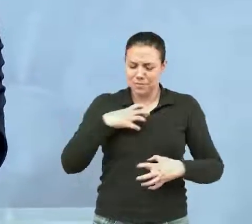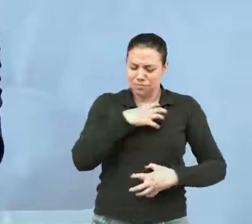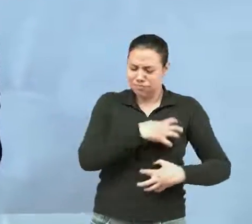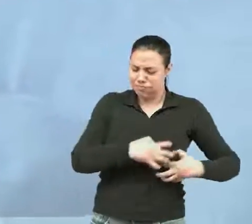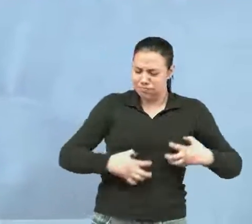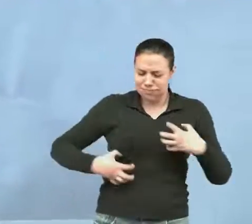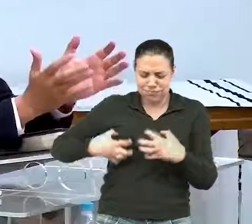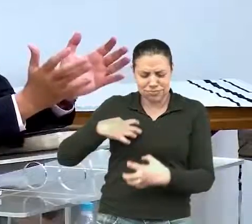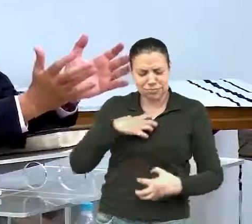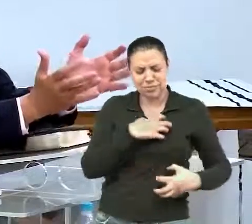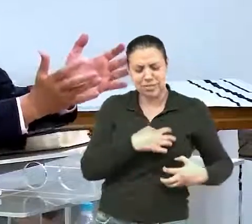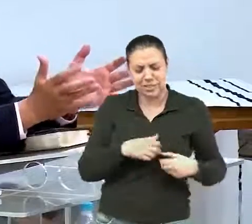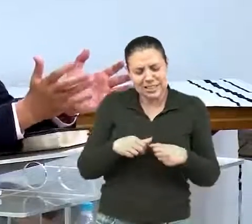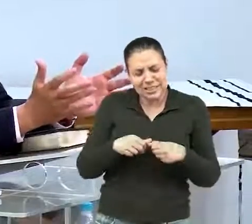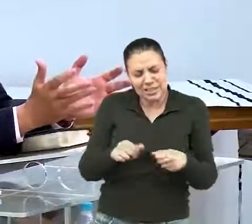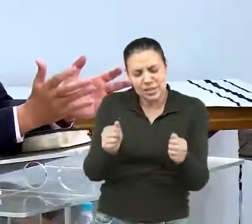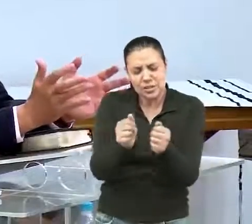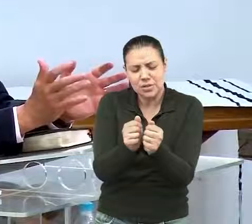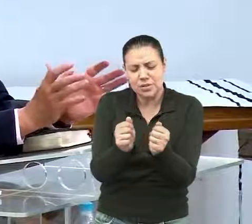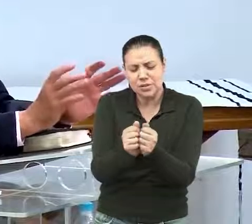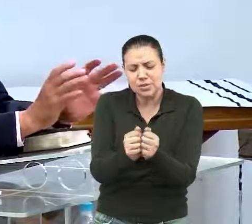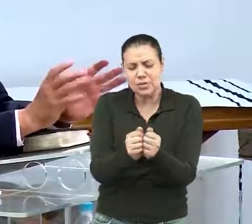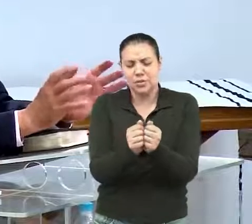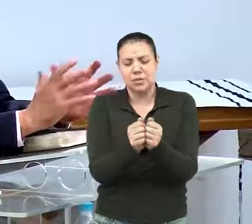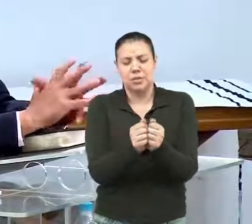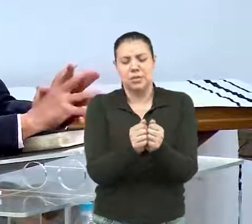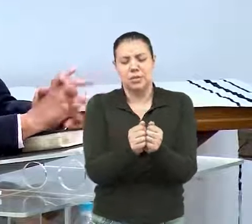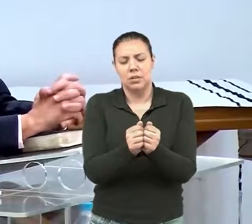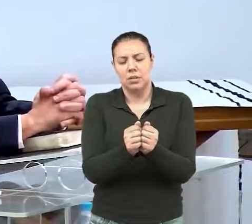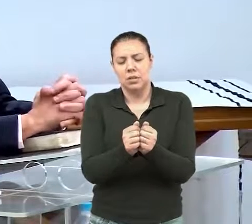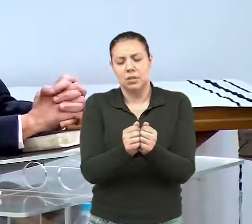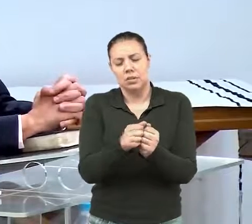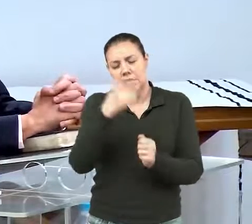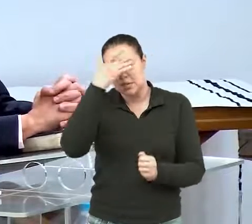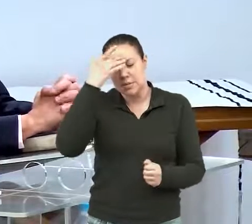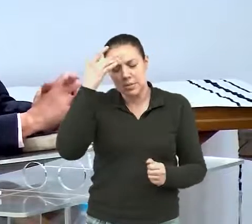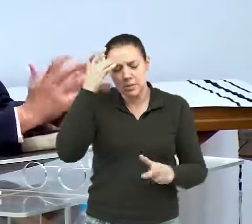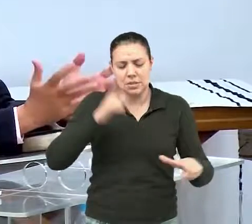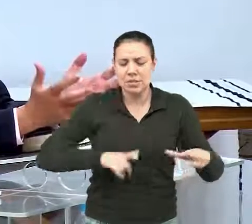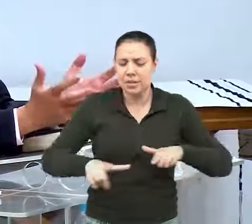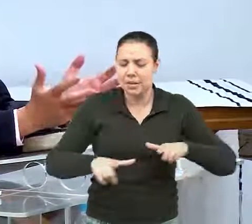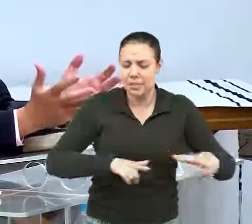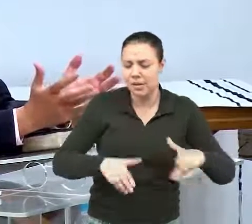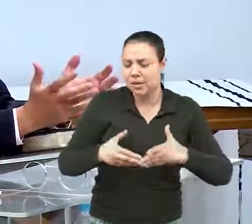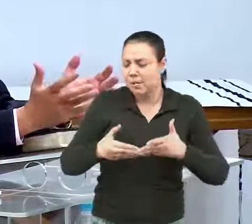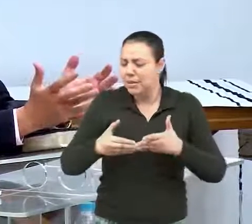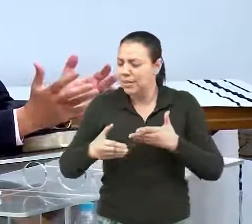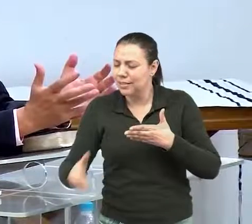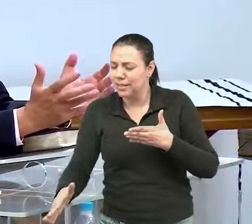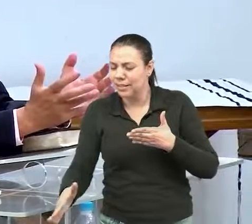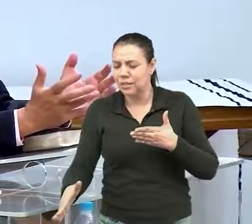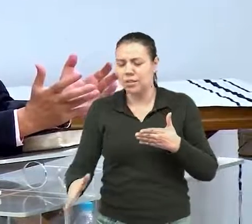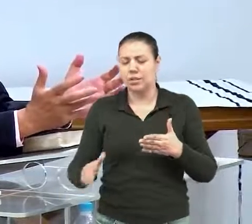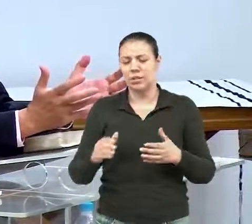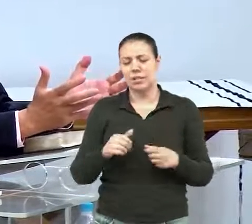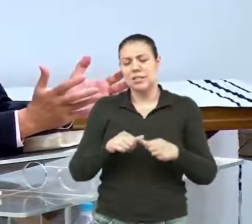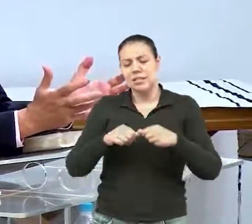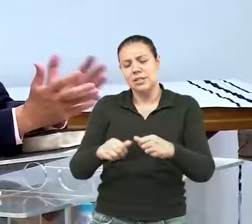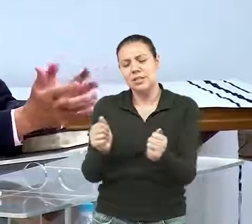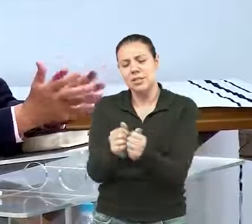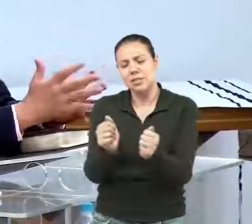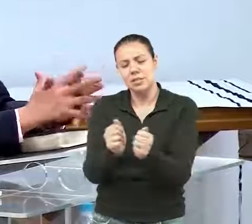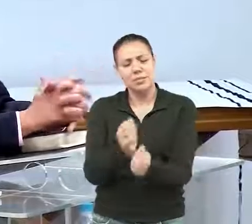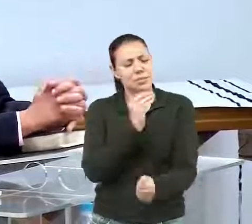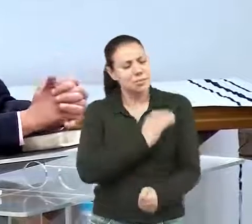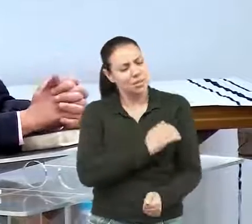Visita, Deus, o coração daquele comerciante que está abalado. Visita, Senhor, o coração daquele que